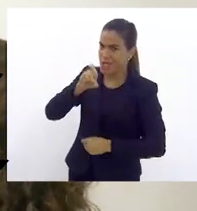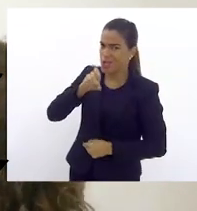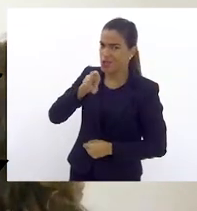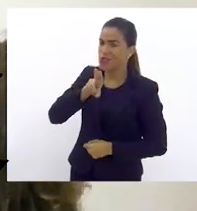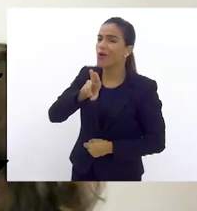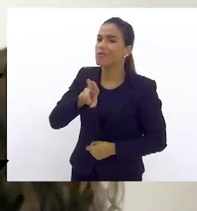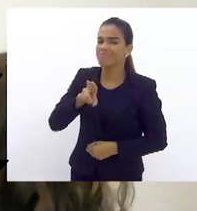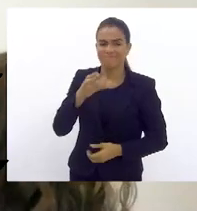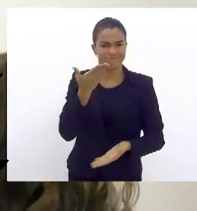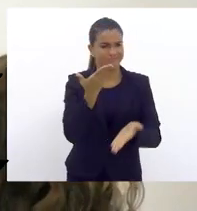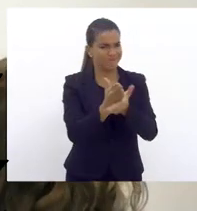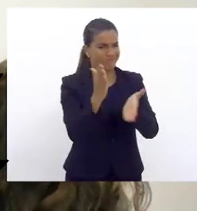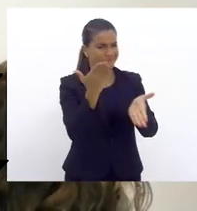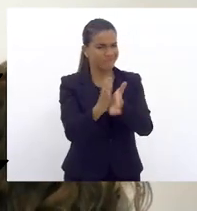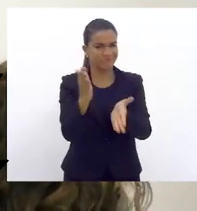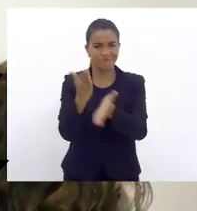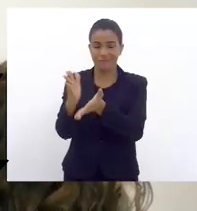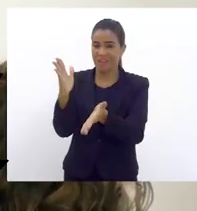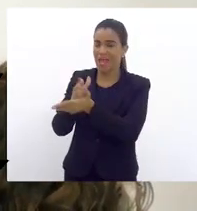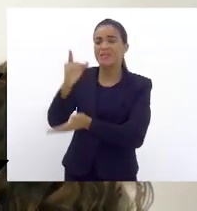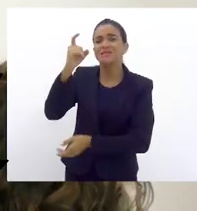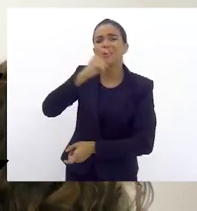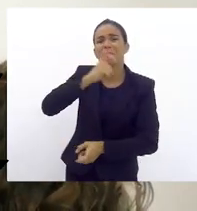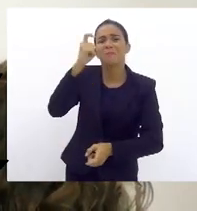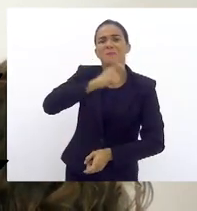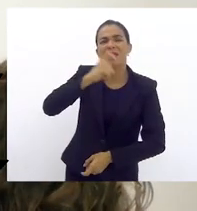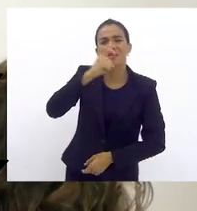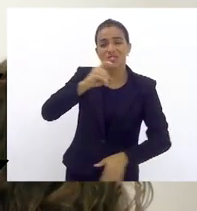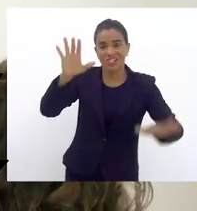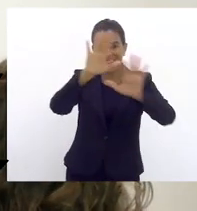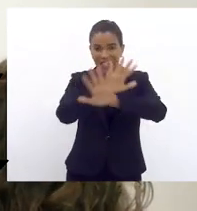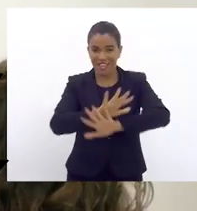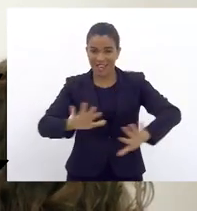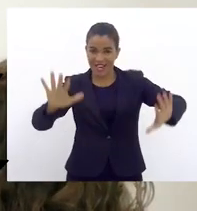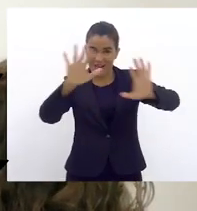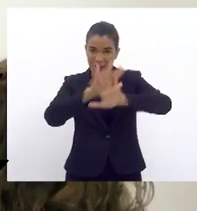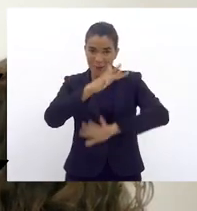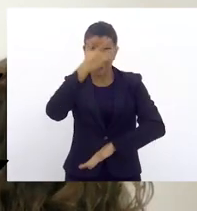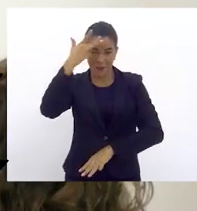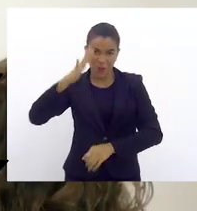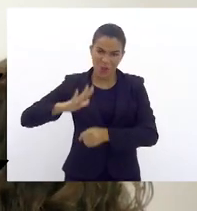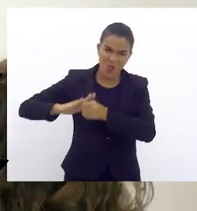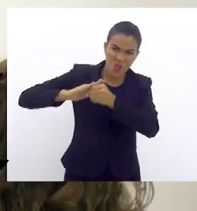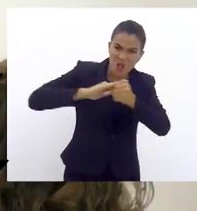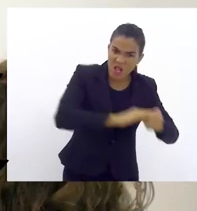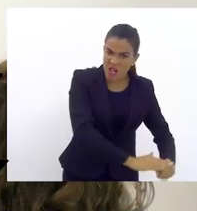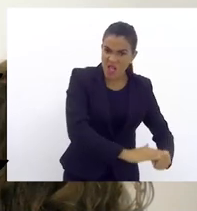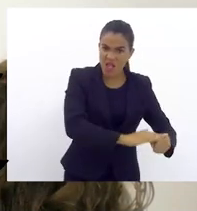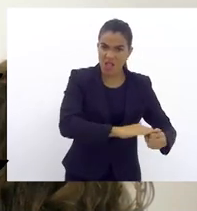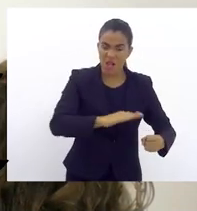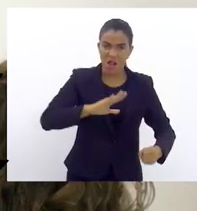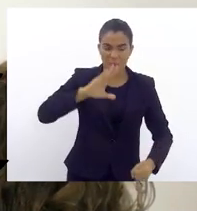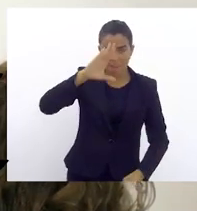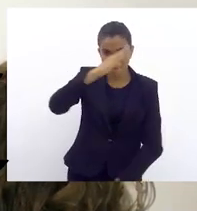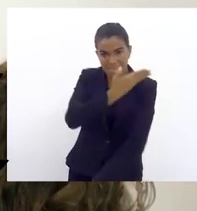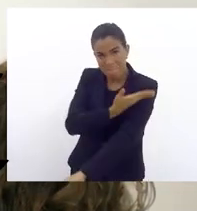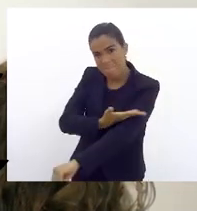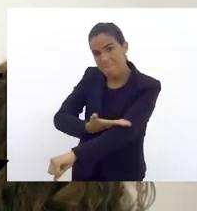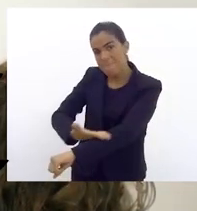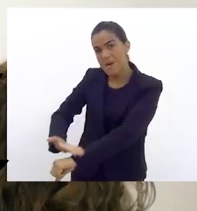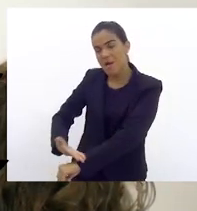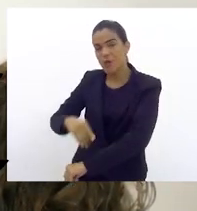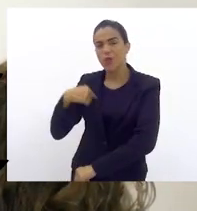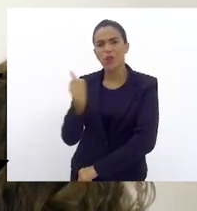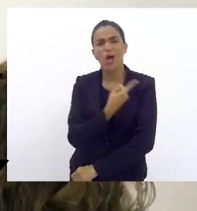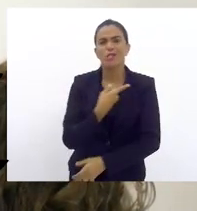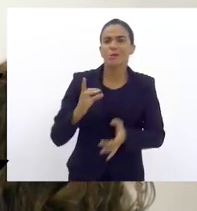tem nada a ver essa mentira forjada pelo opressor temos livre